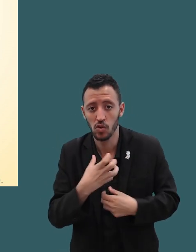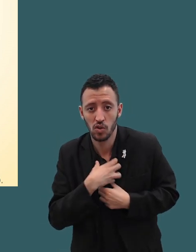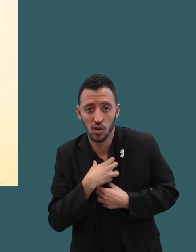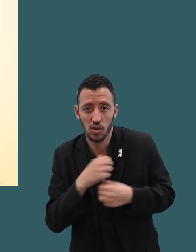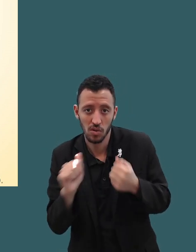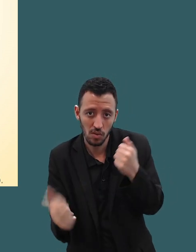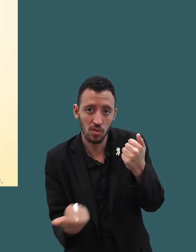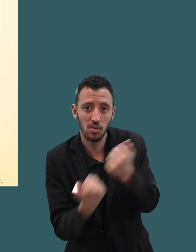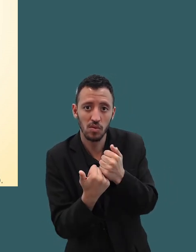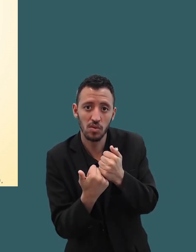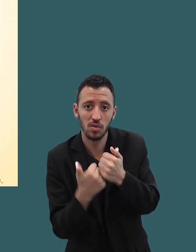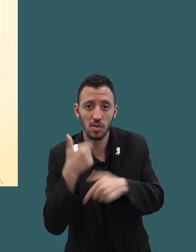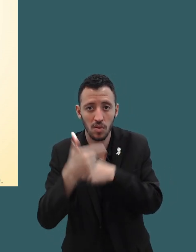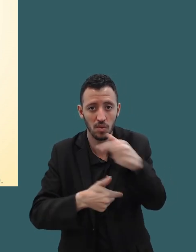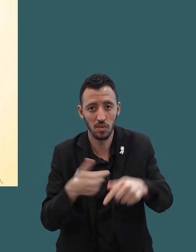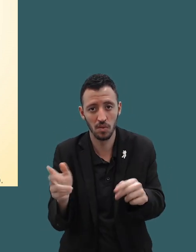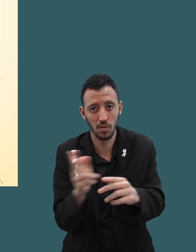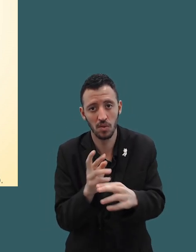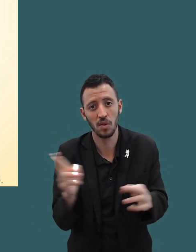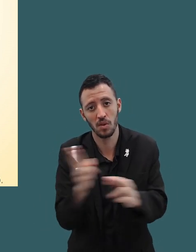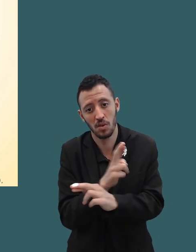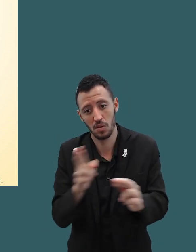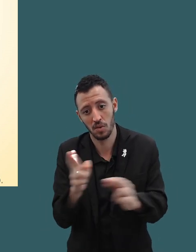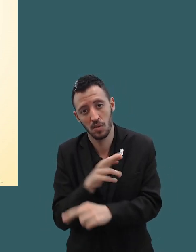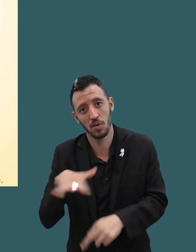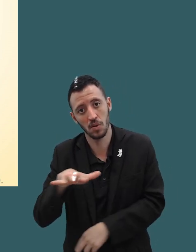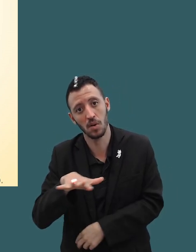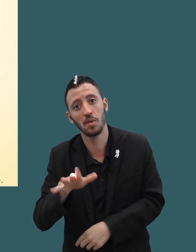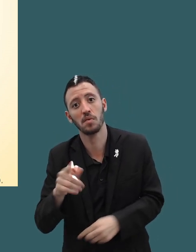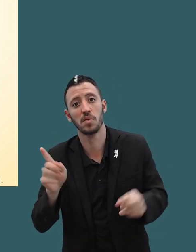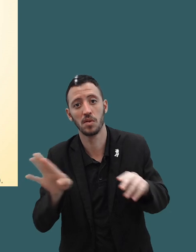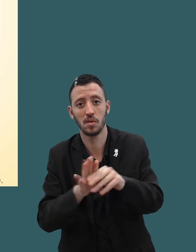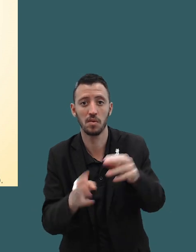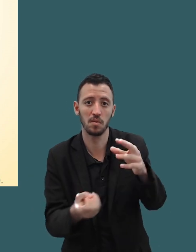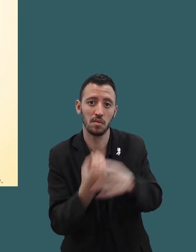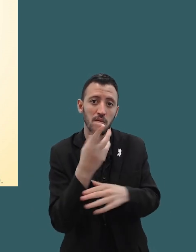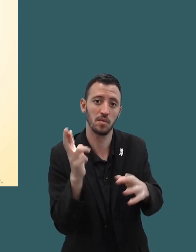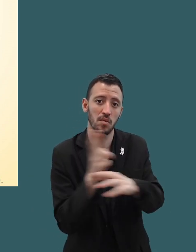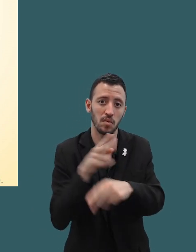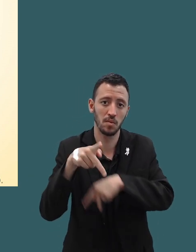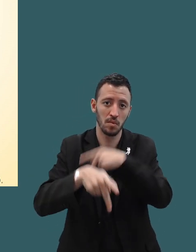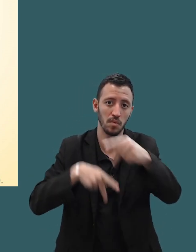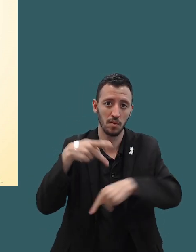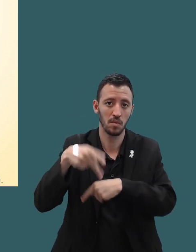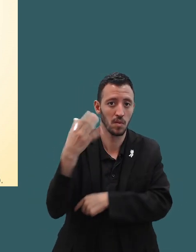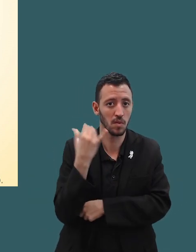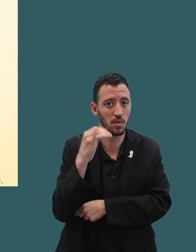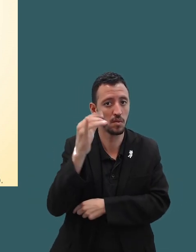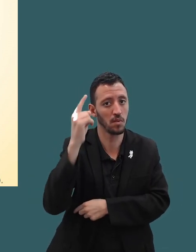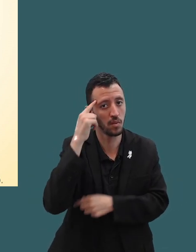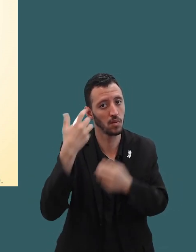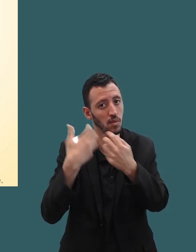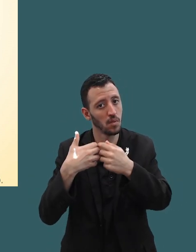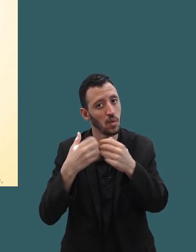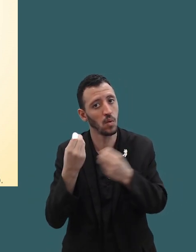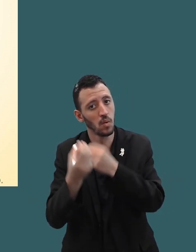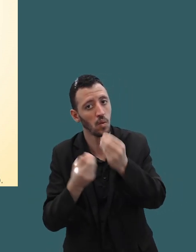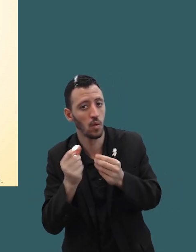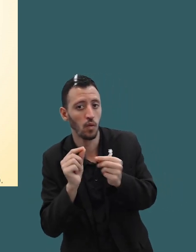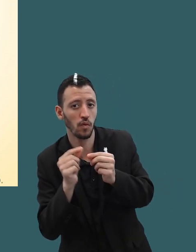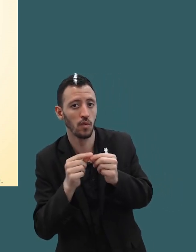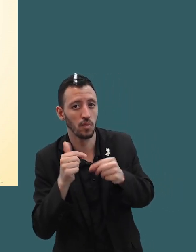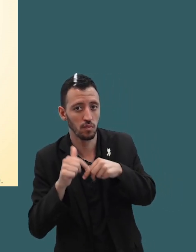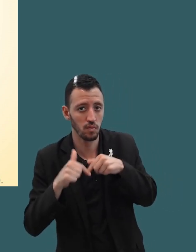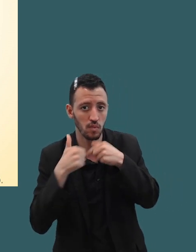de integração dessa rede. Por isso, a gente criou também a rede de popularização da ciência, para pensar esses mecanismos